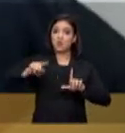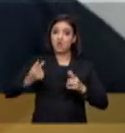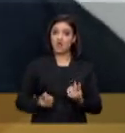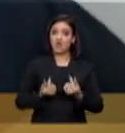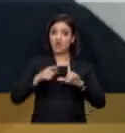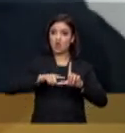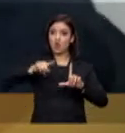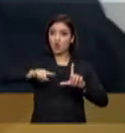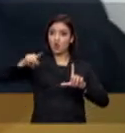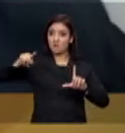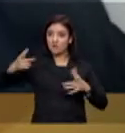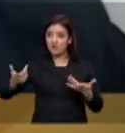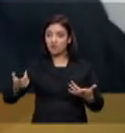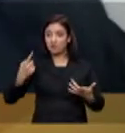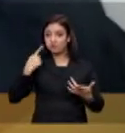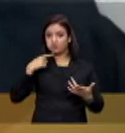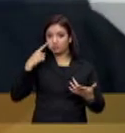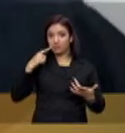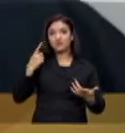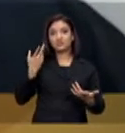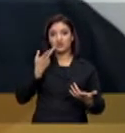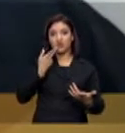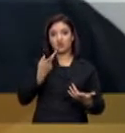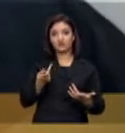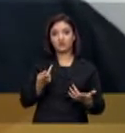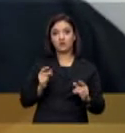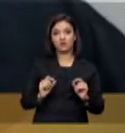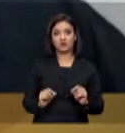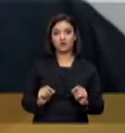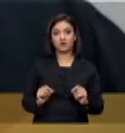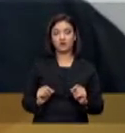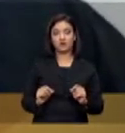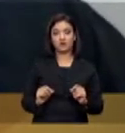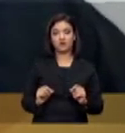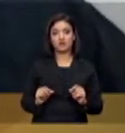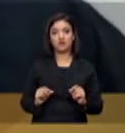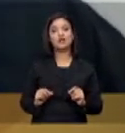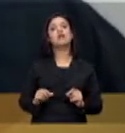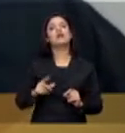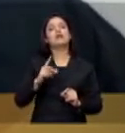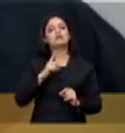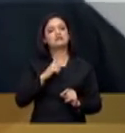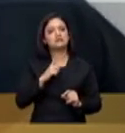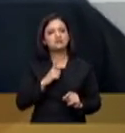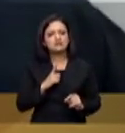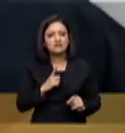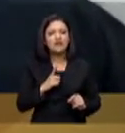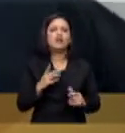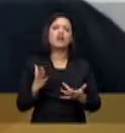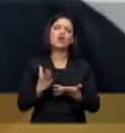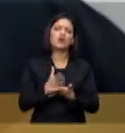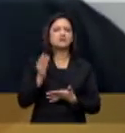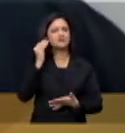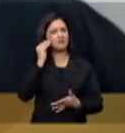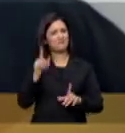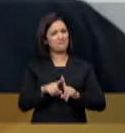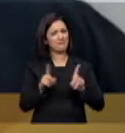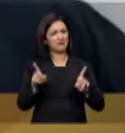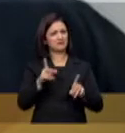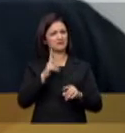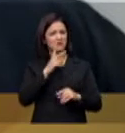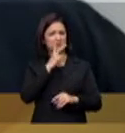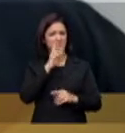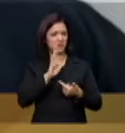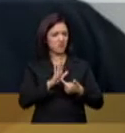por um advogado que me antecedeu da tribuna virtual, ele diz que há interpretações. O ponto objetivo é que a economia